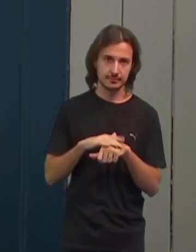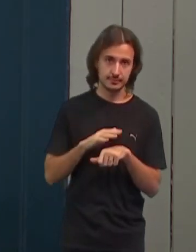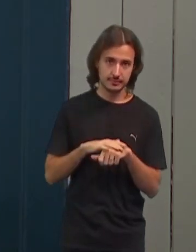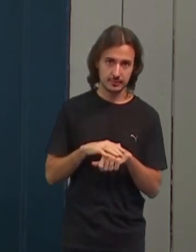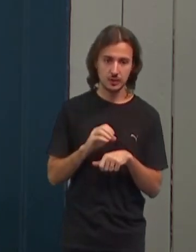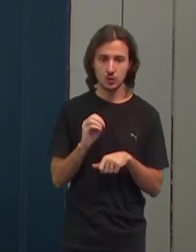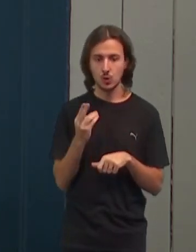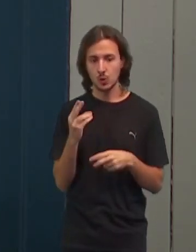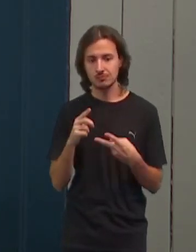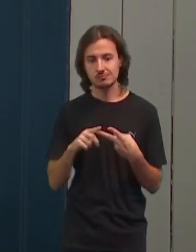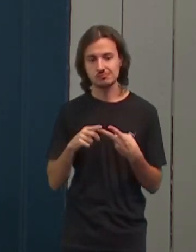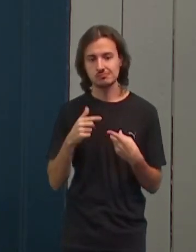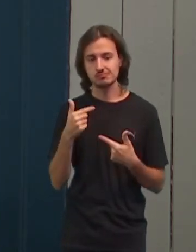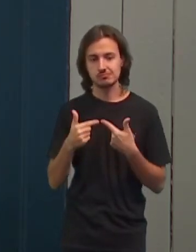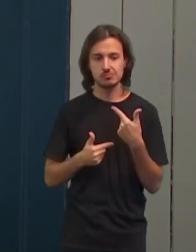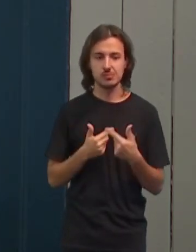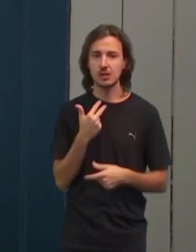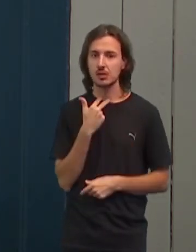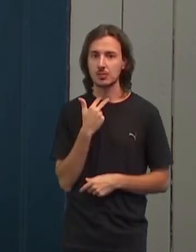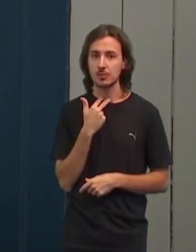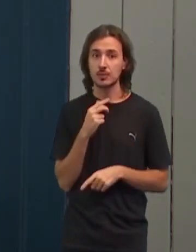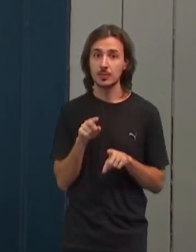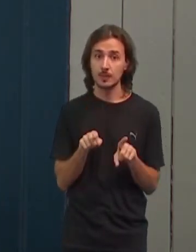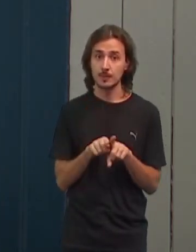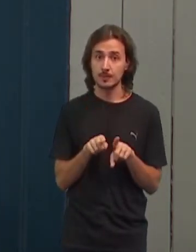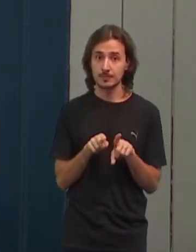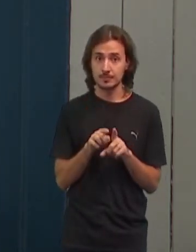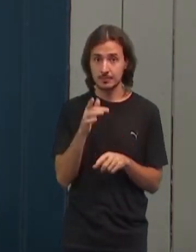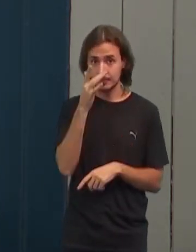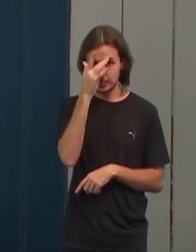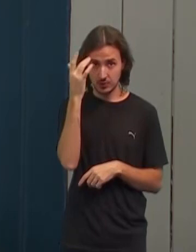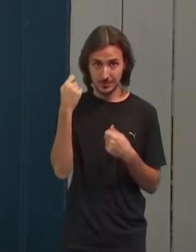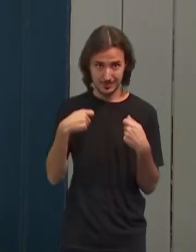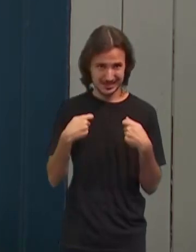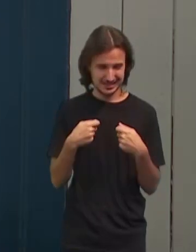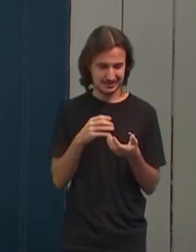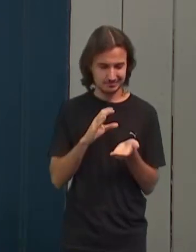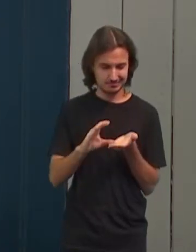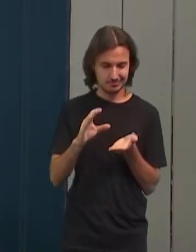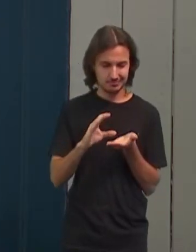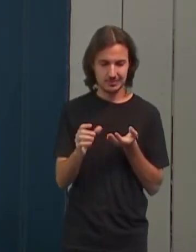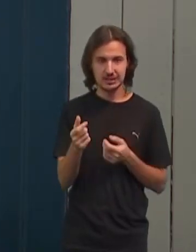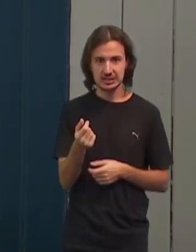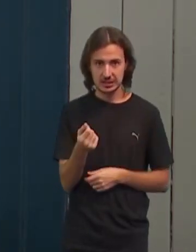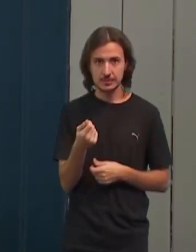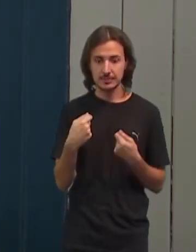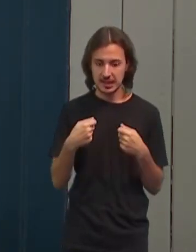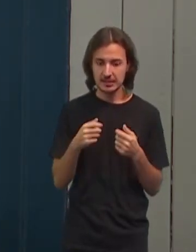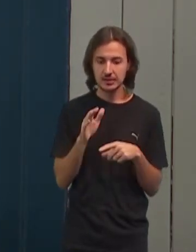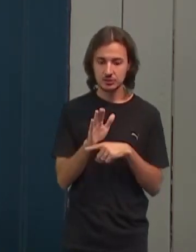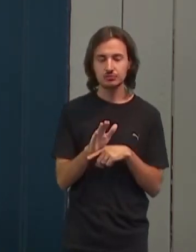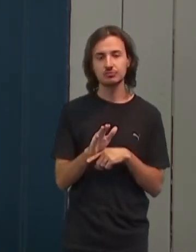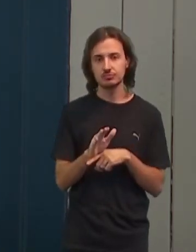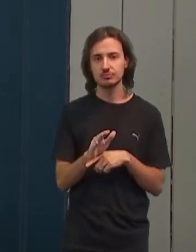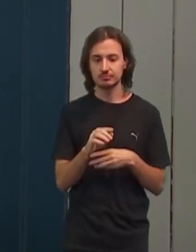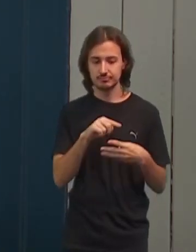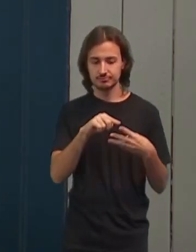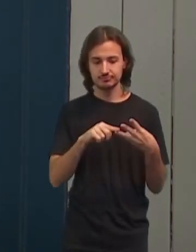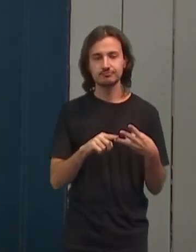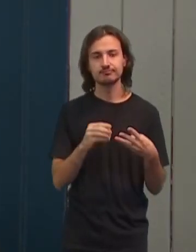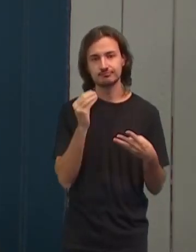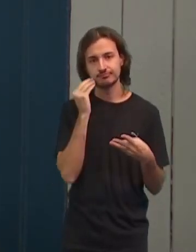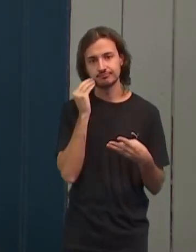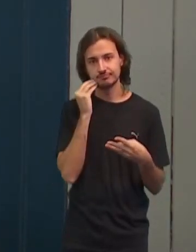invalidez e auxílio aos necessitados. E é por isso que me chamou a atenção, porque essa semana nós falamos muito sobre essa